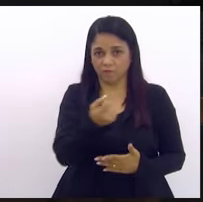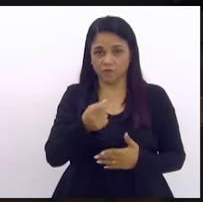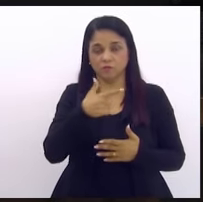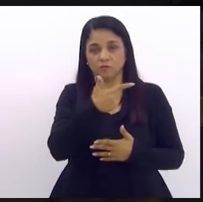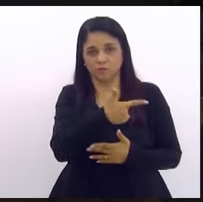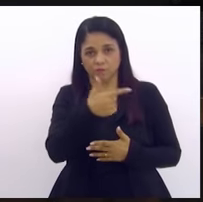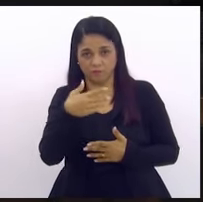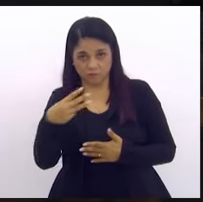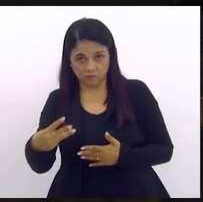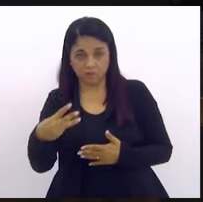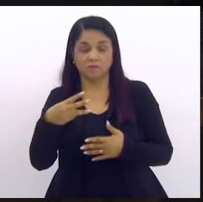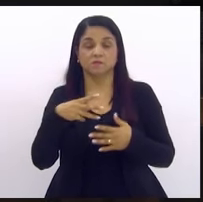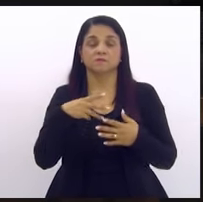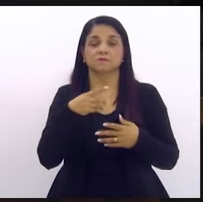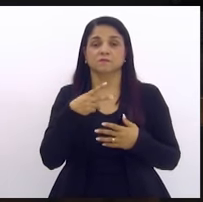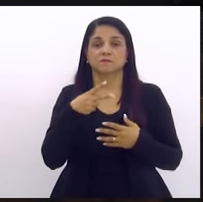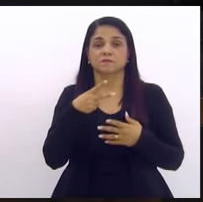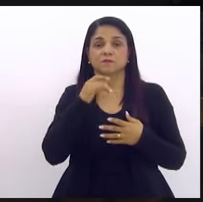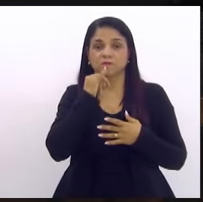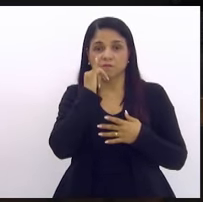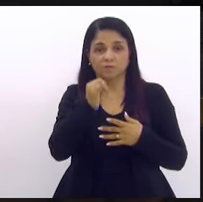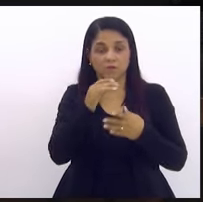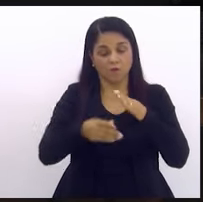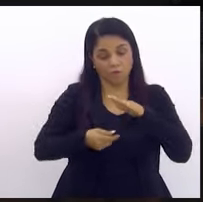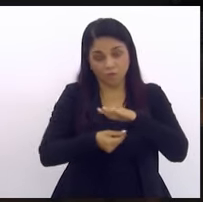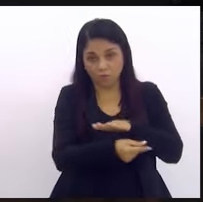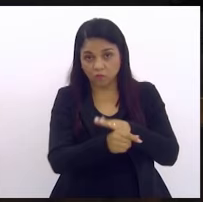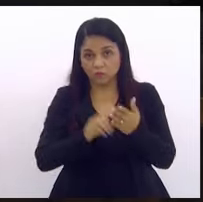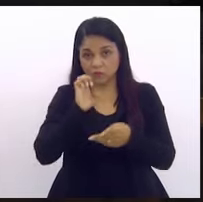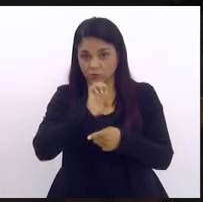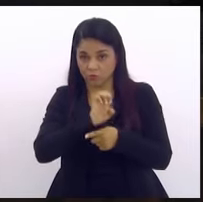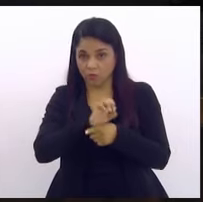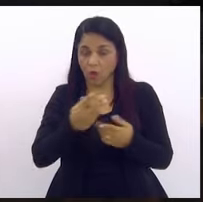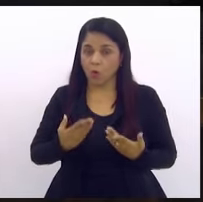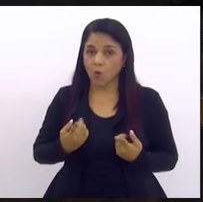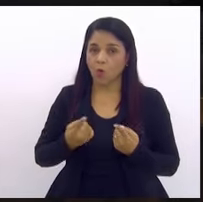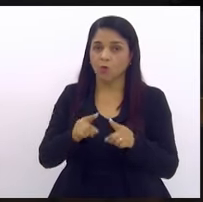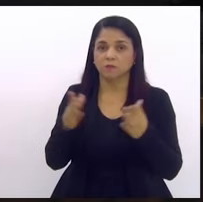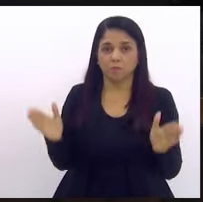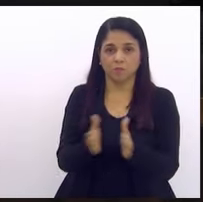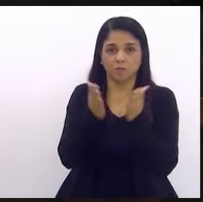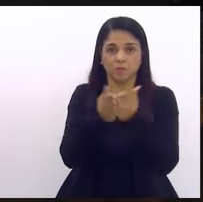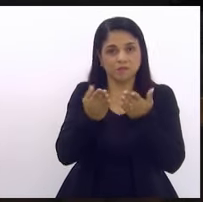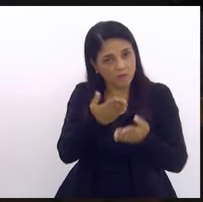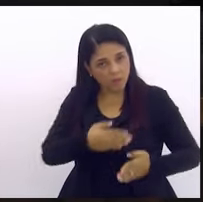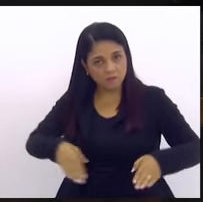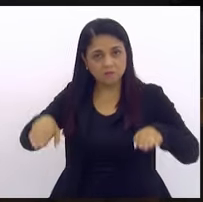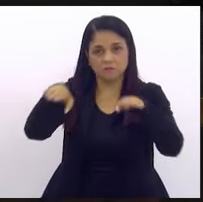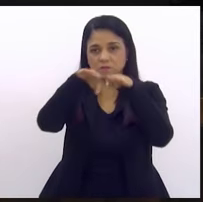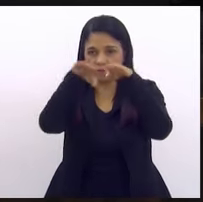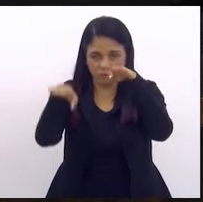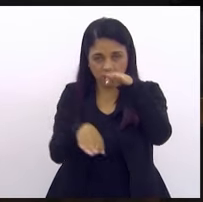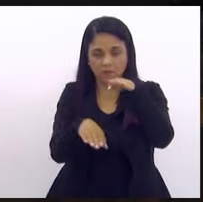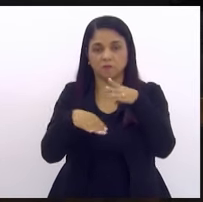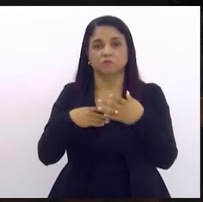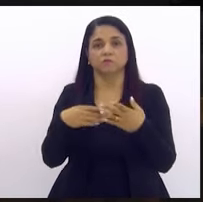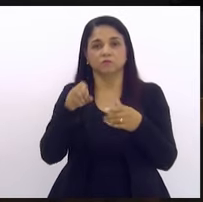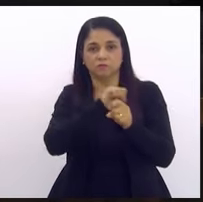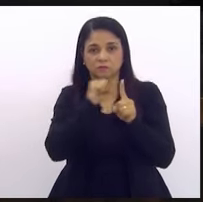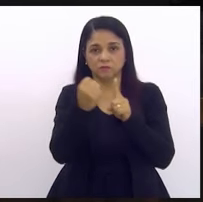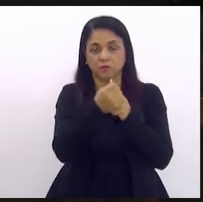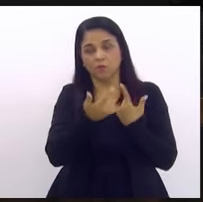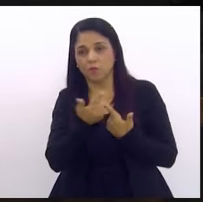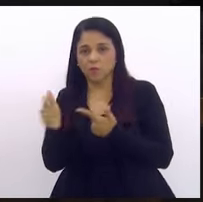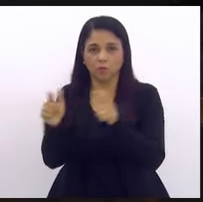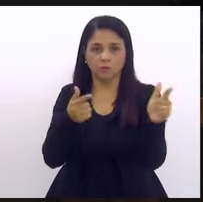20/2023, que dispõe sobre o Fundo Estadual de Combate à Pobreza e às Desigualdades Sociais, FEC, e dá